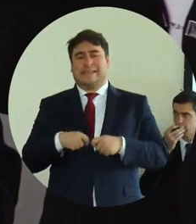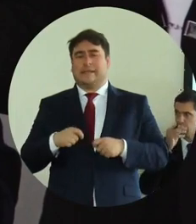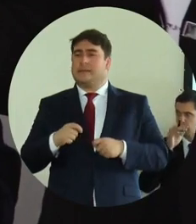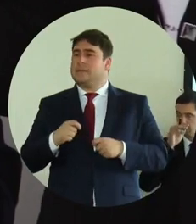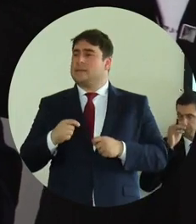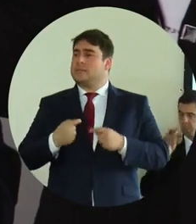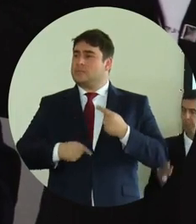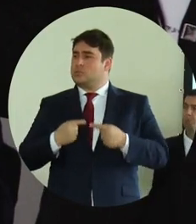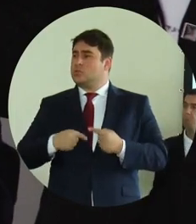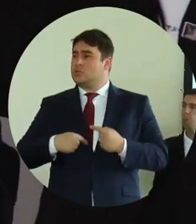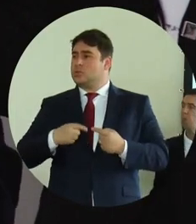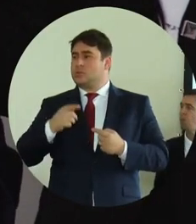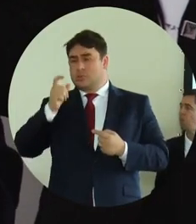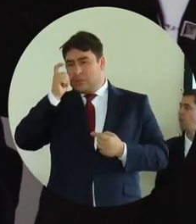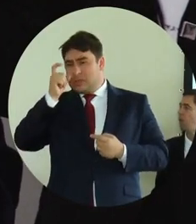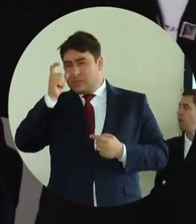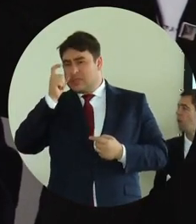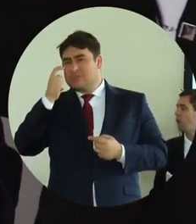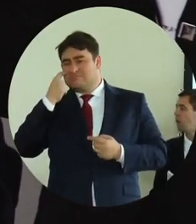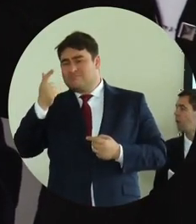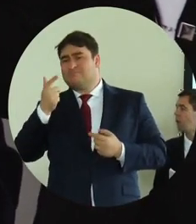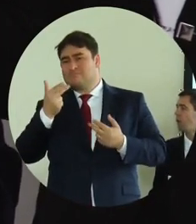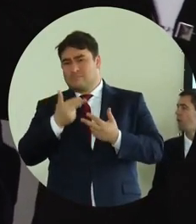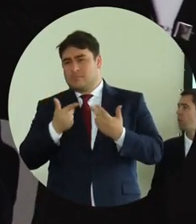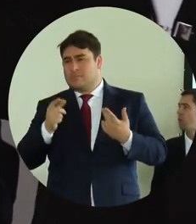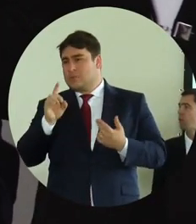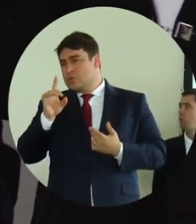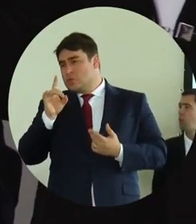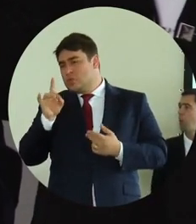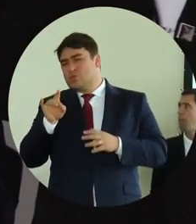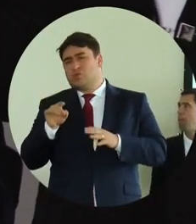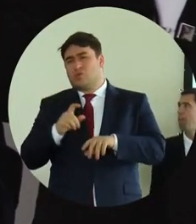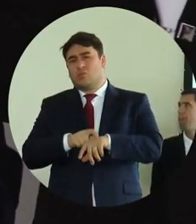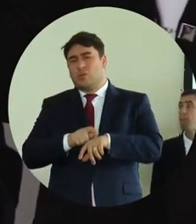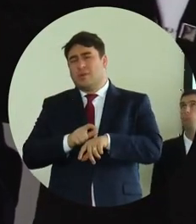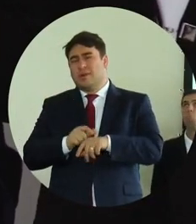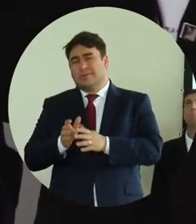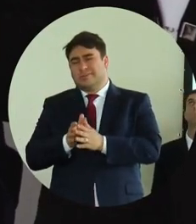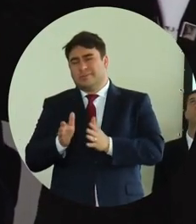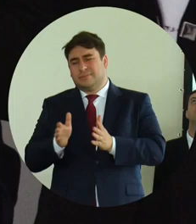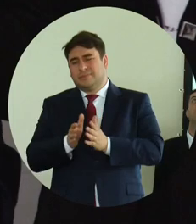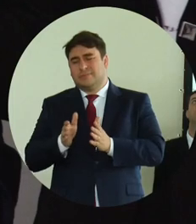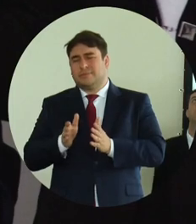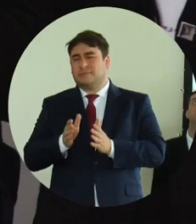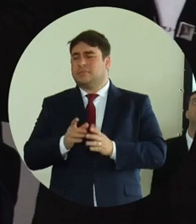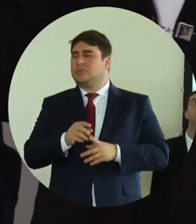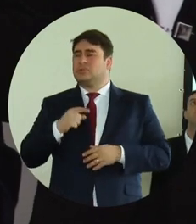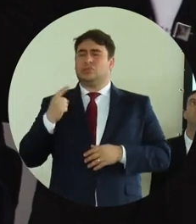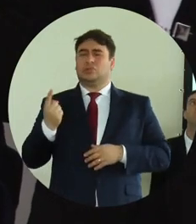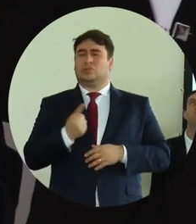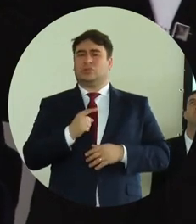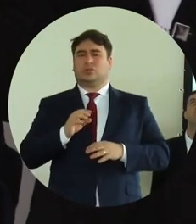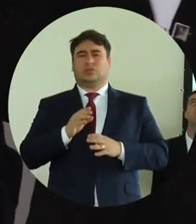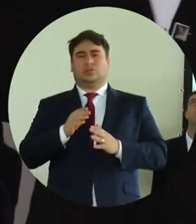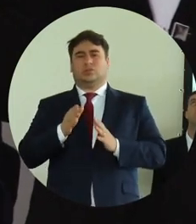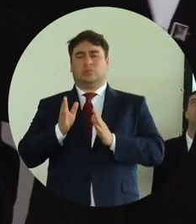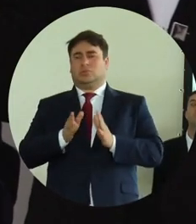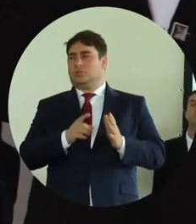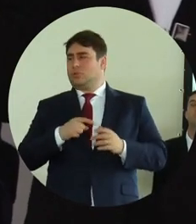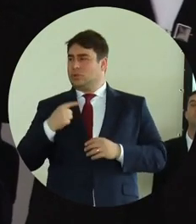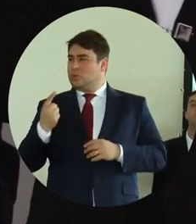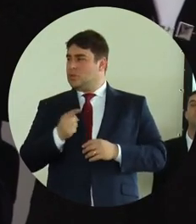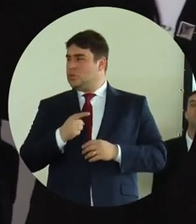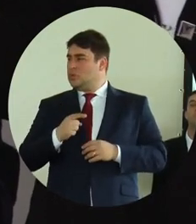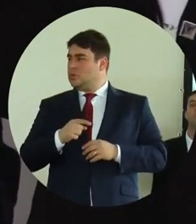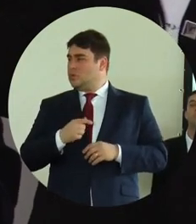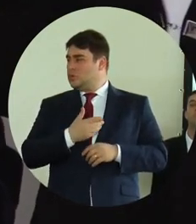de tanta coisa que a gente está assistindo aí. É só um momento do país. Não é o nosso futuro, não é nem